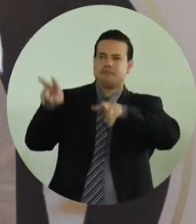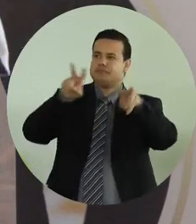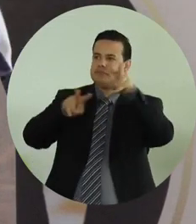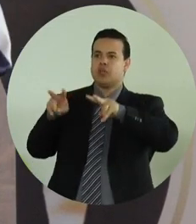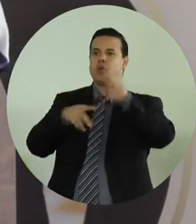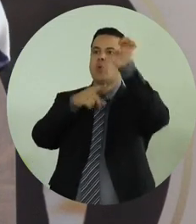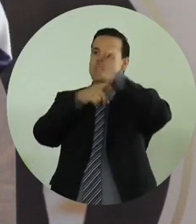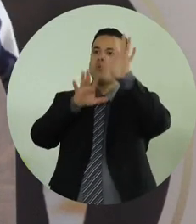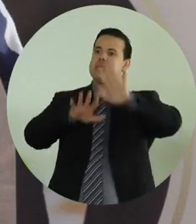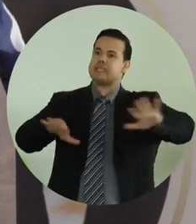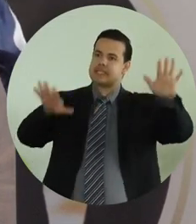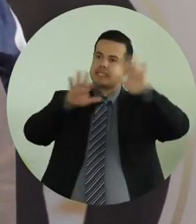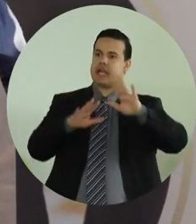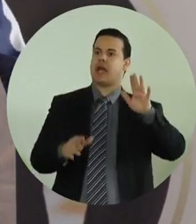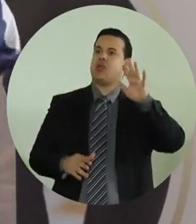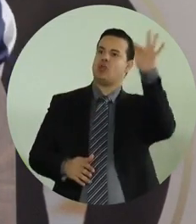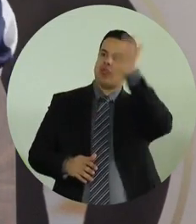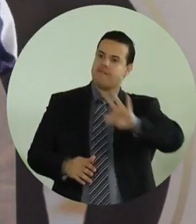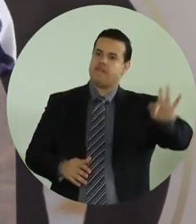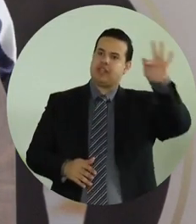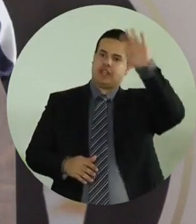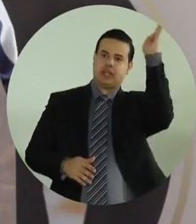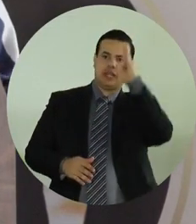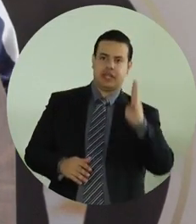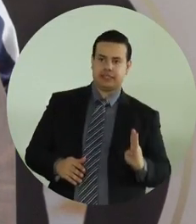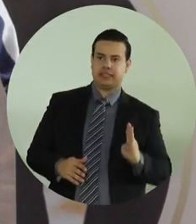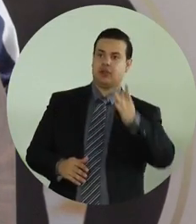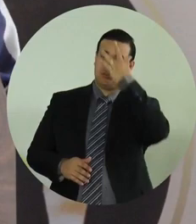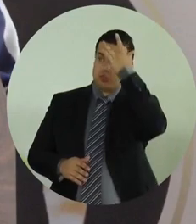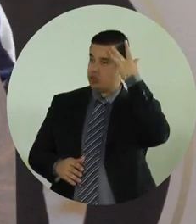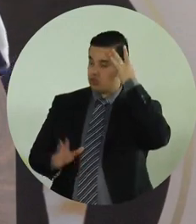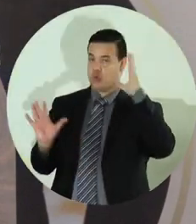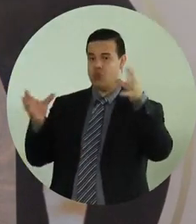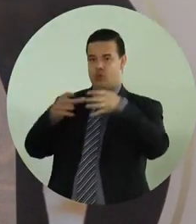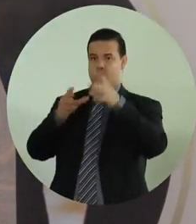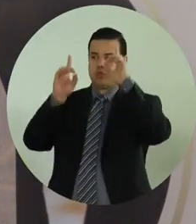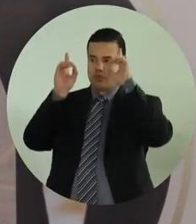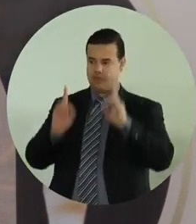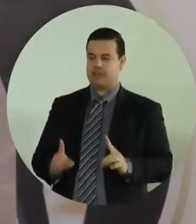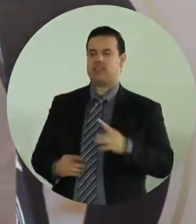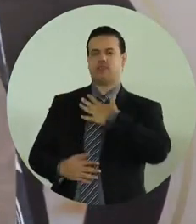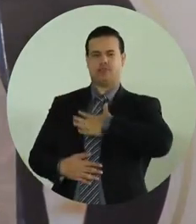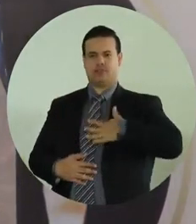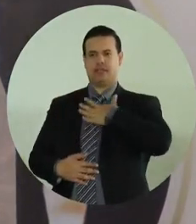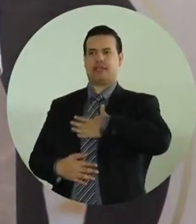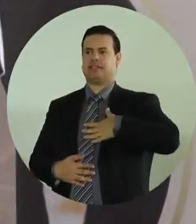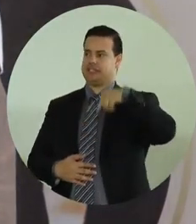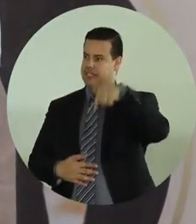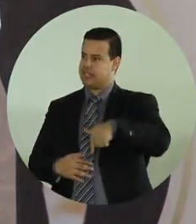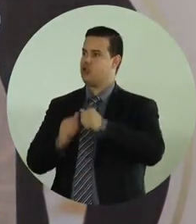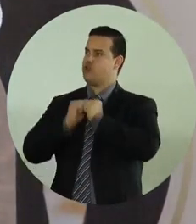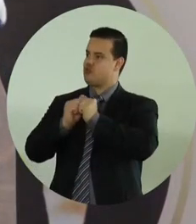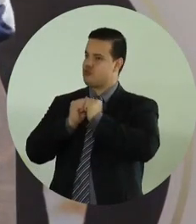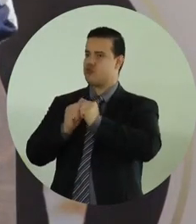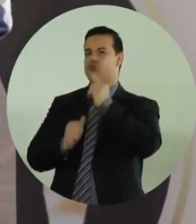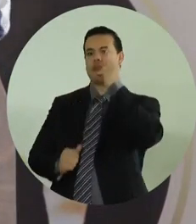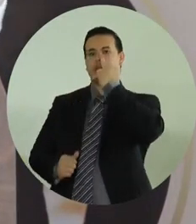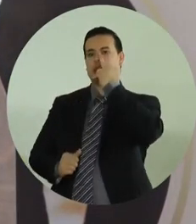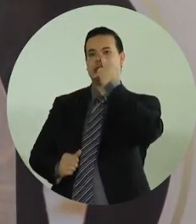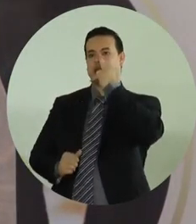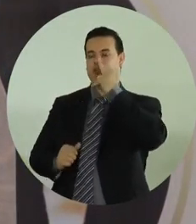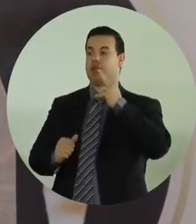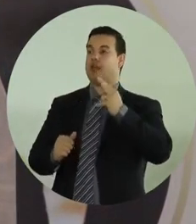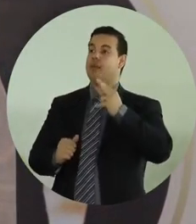âmbito da Federação as questões que envolvem a pessoa com deficiência. Tenho o prazer imenso de estar aqui com a Marinalva Cruz, porque falar em